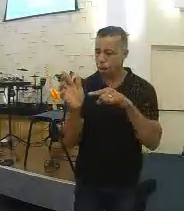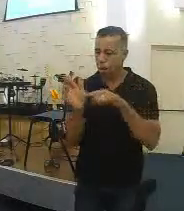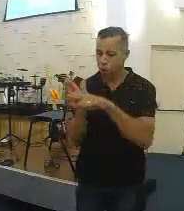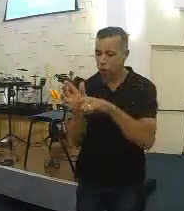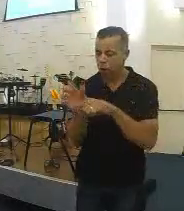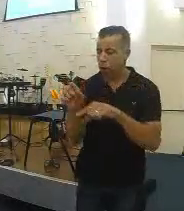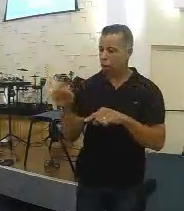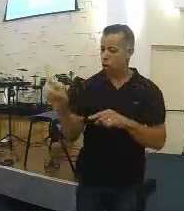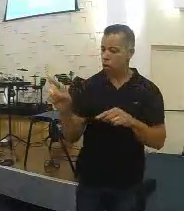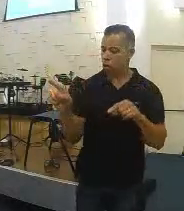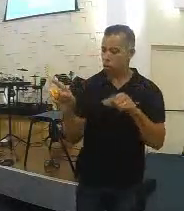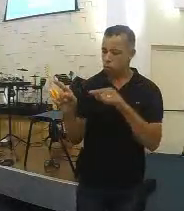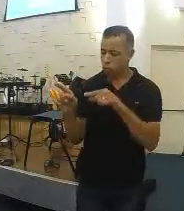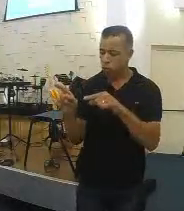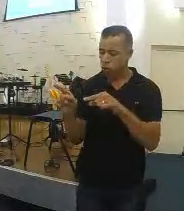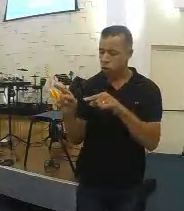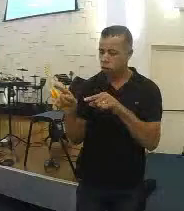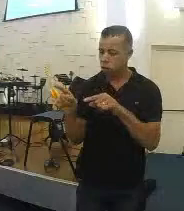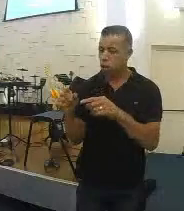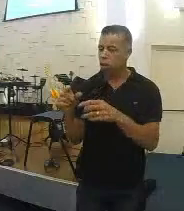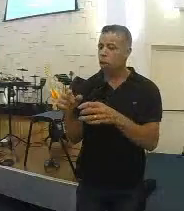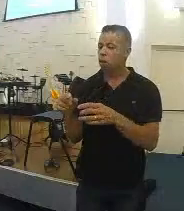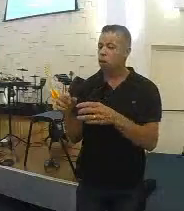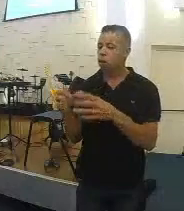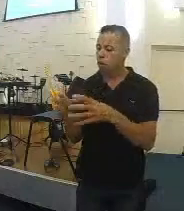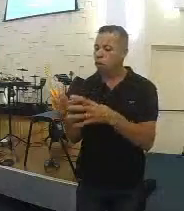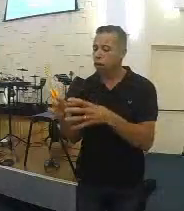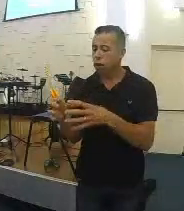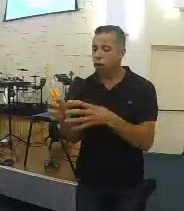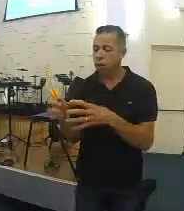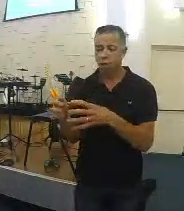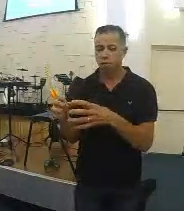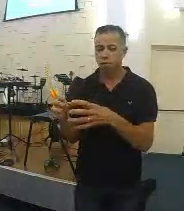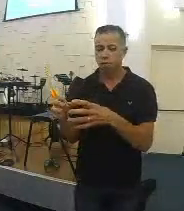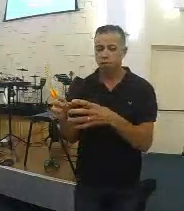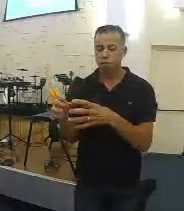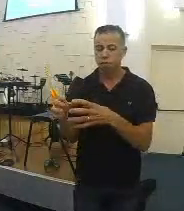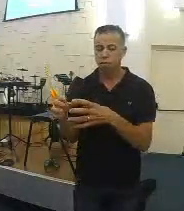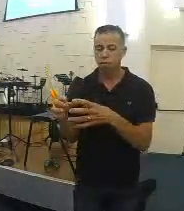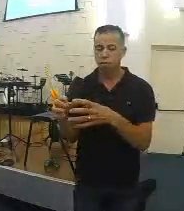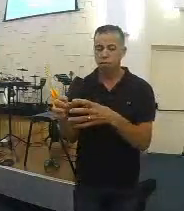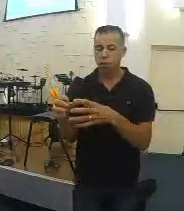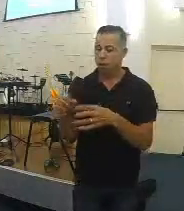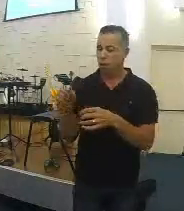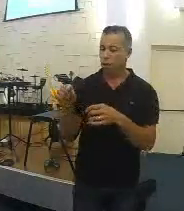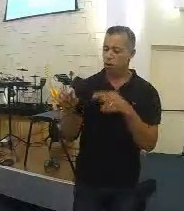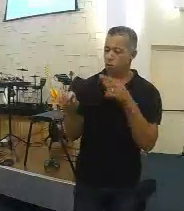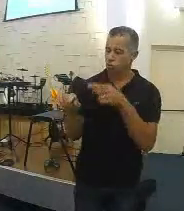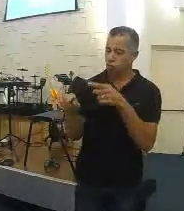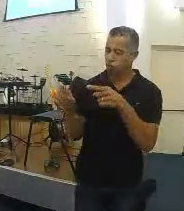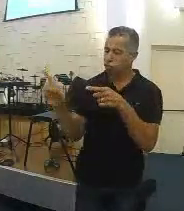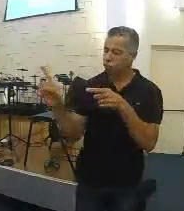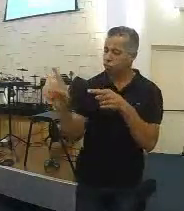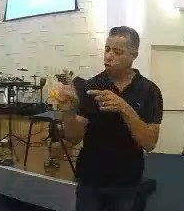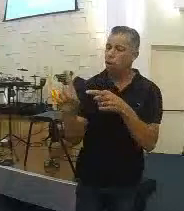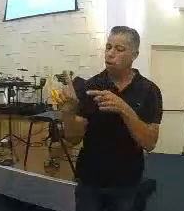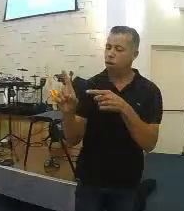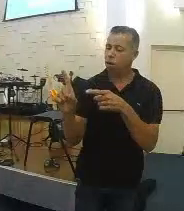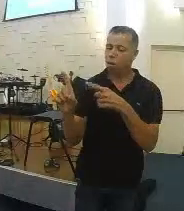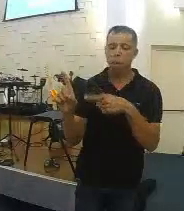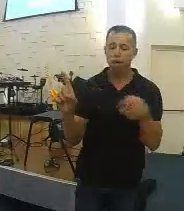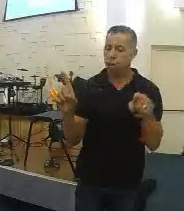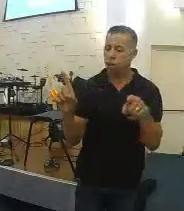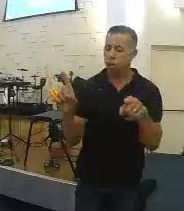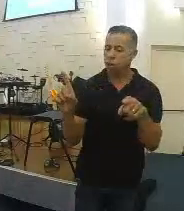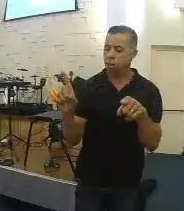essa pergunta, na verdade, tem uma bifurcação. Você vem de onde e para onde você vai? Para onde